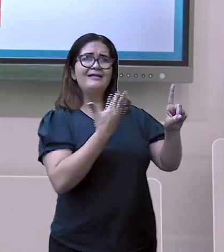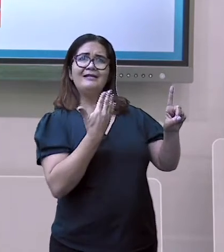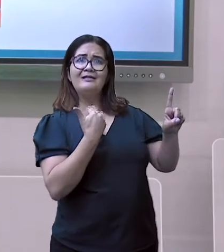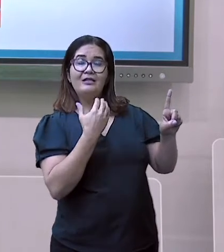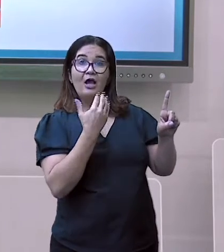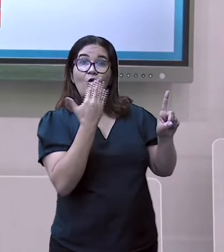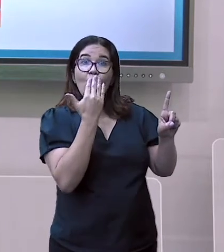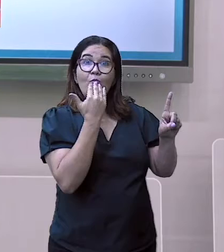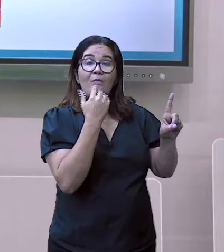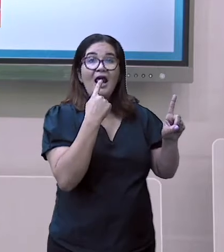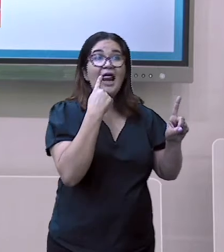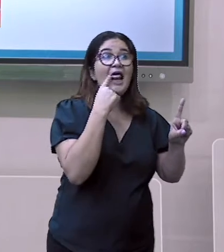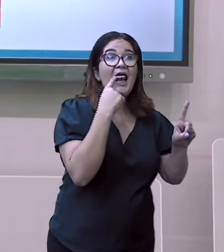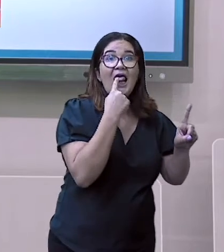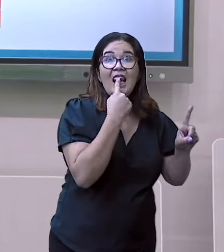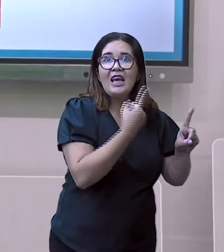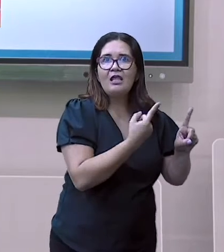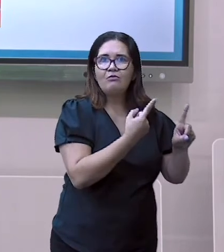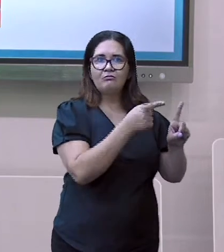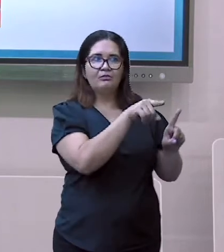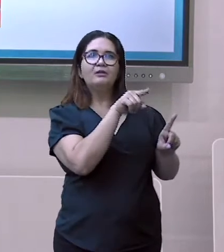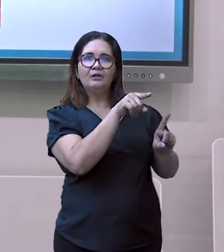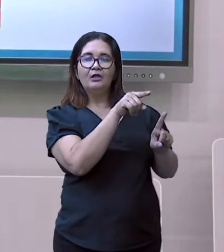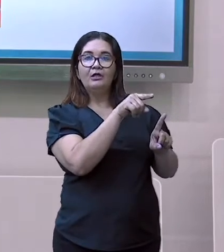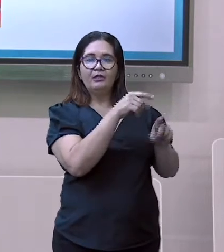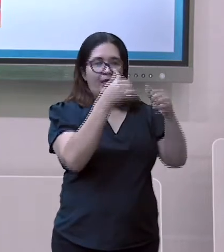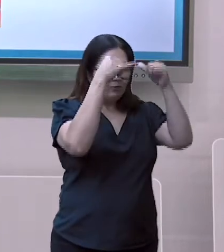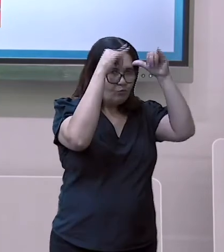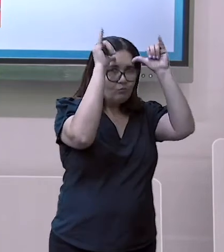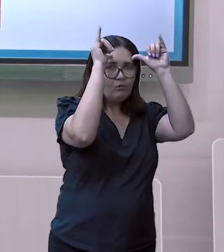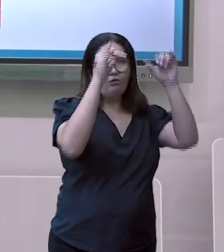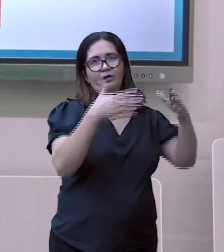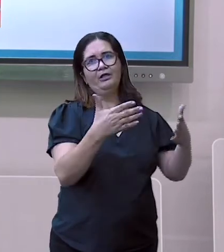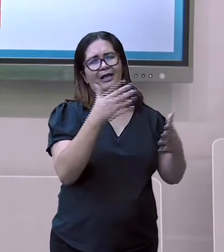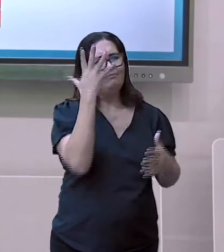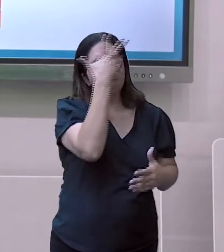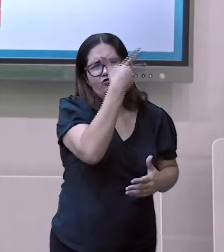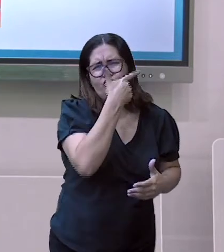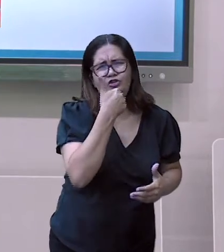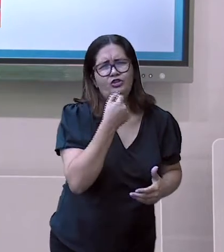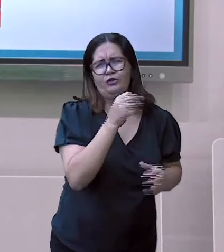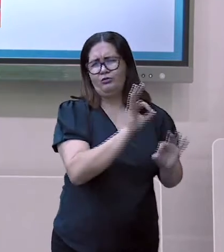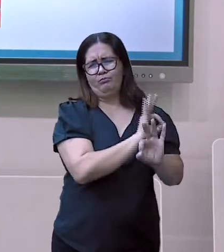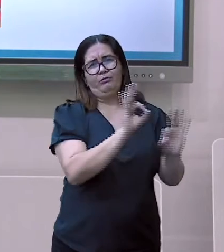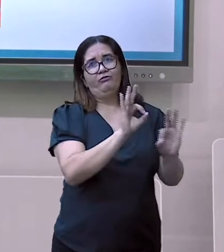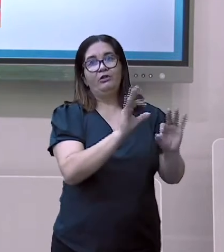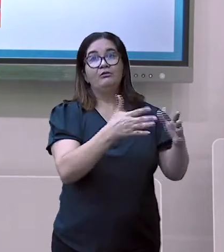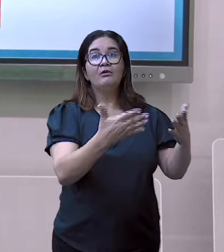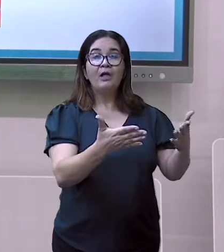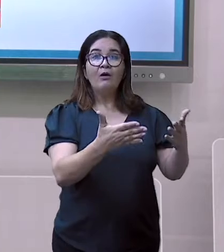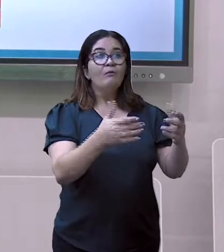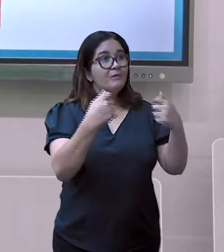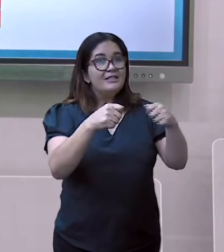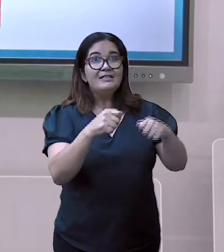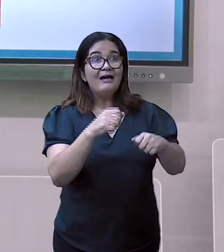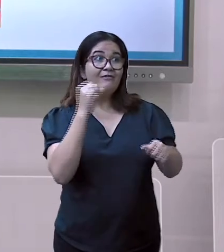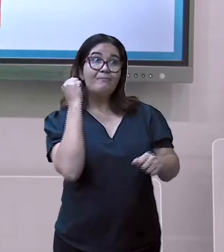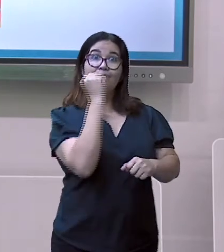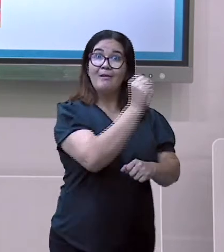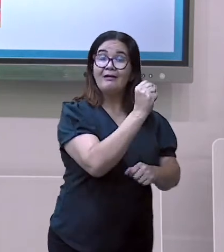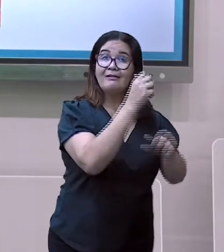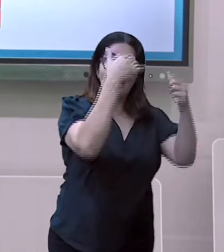A grávida, no caso, era a mulher do dono da fazenda. As principais atrações dessa festa